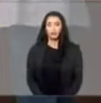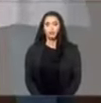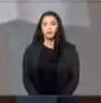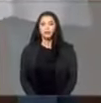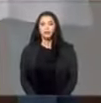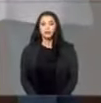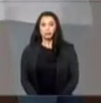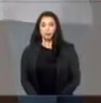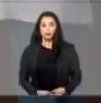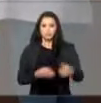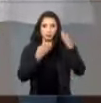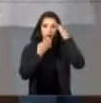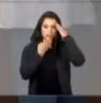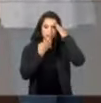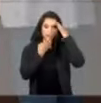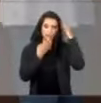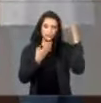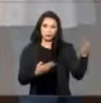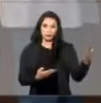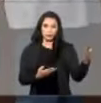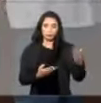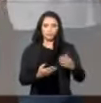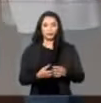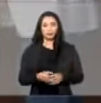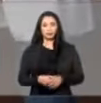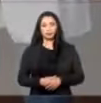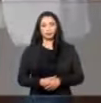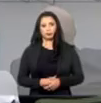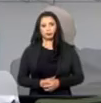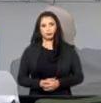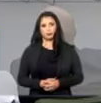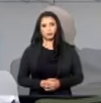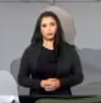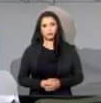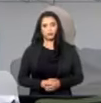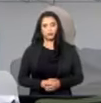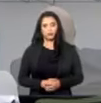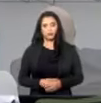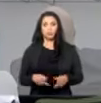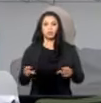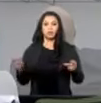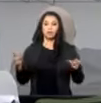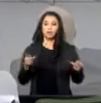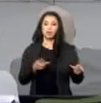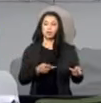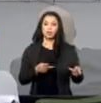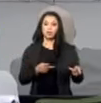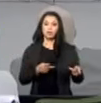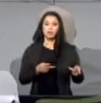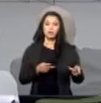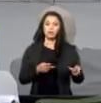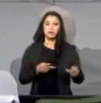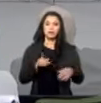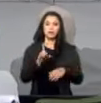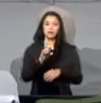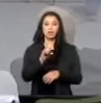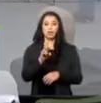senhor Augusto Cevá pelas palavras e convido o senhor Renato